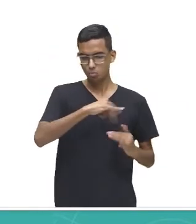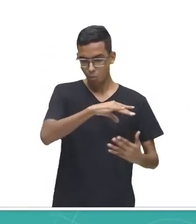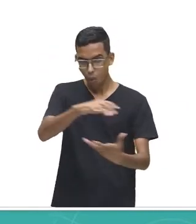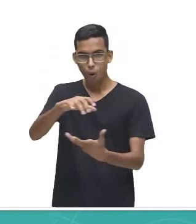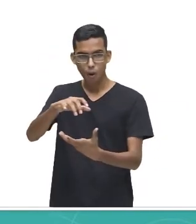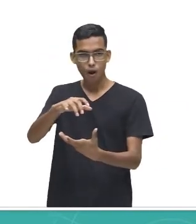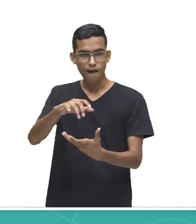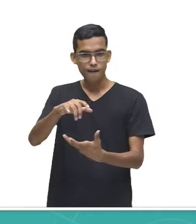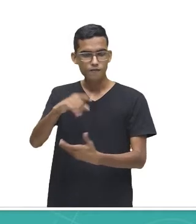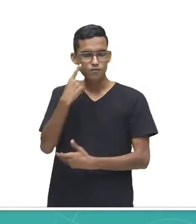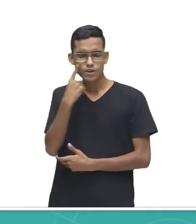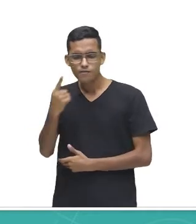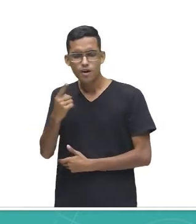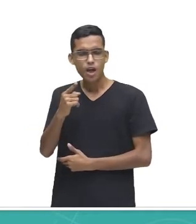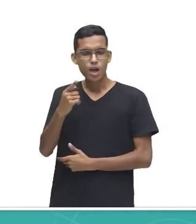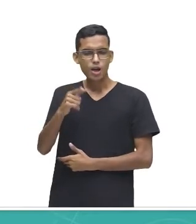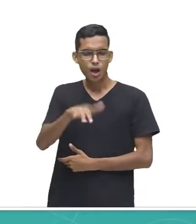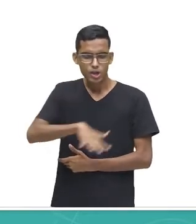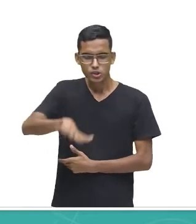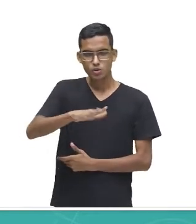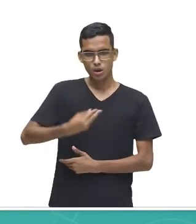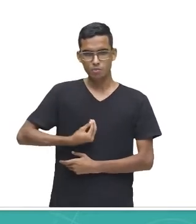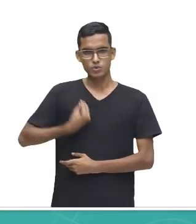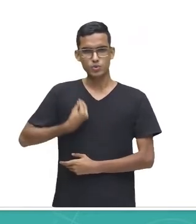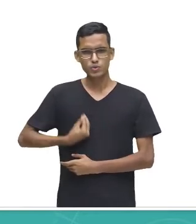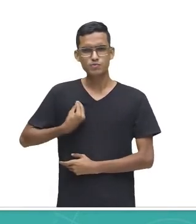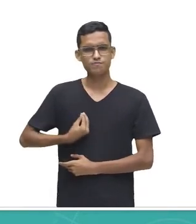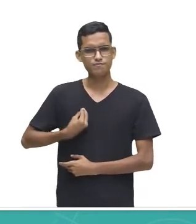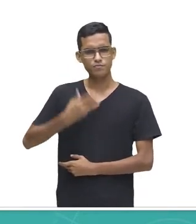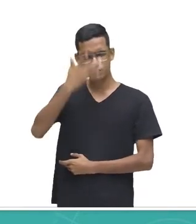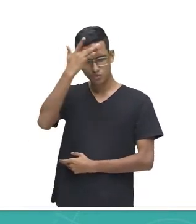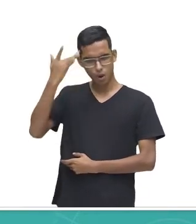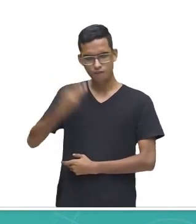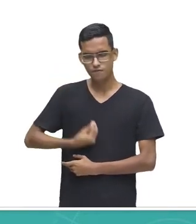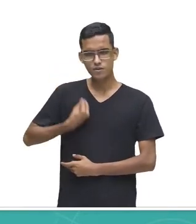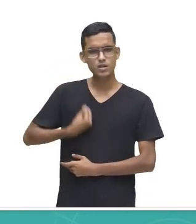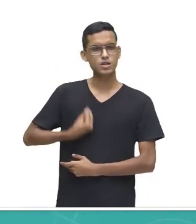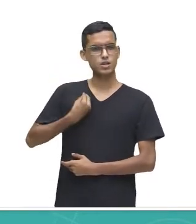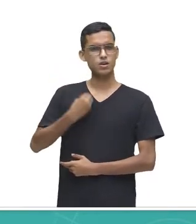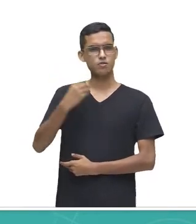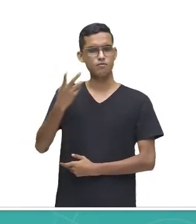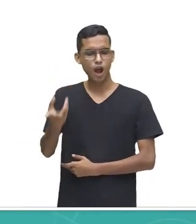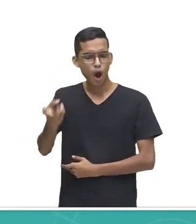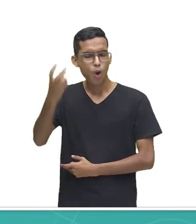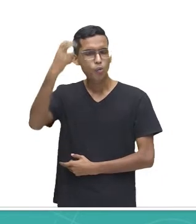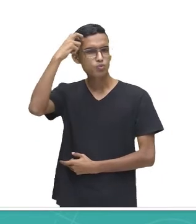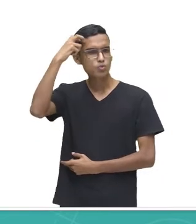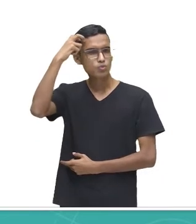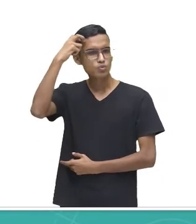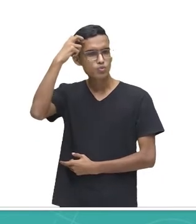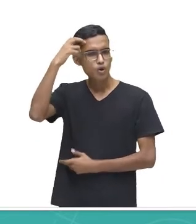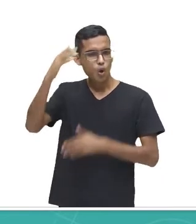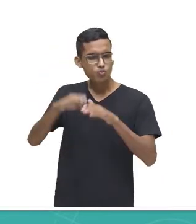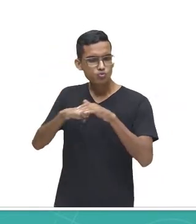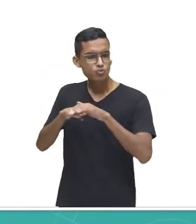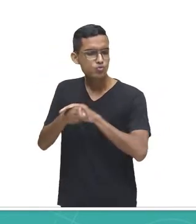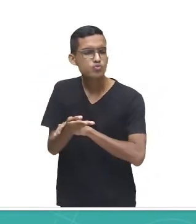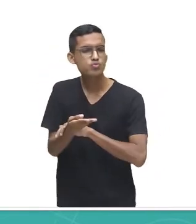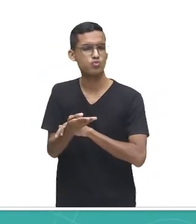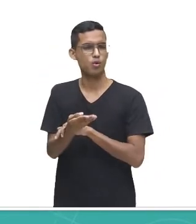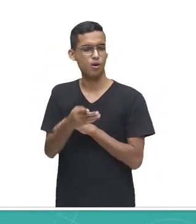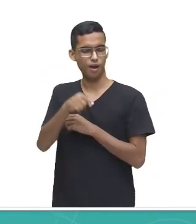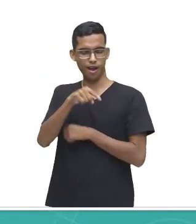a forma como a pessoa vive, a sua cultura, é ali que ela vai colocar em prática